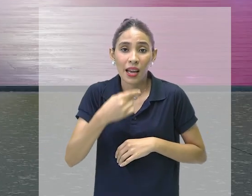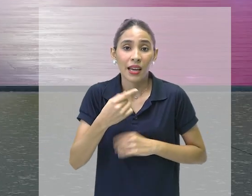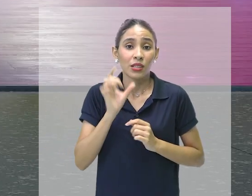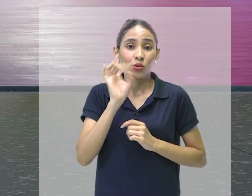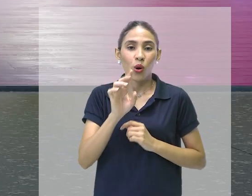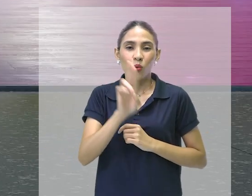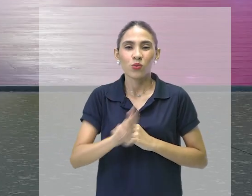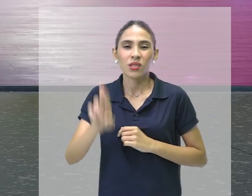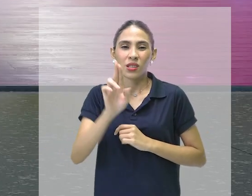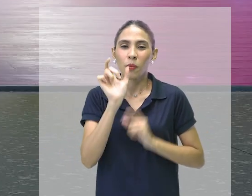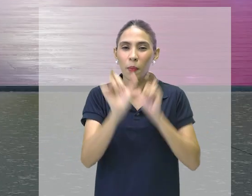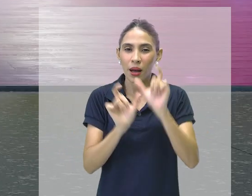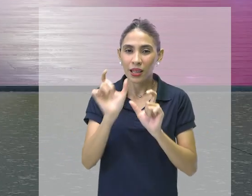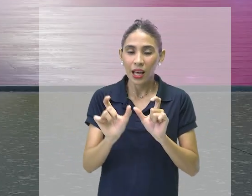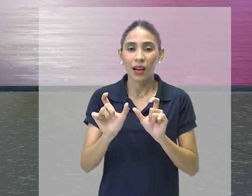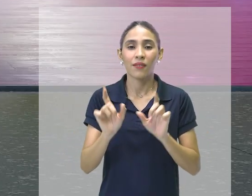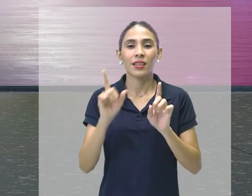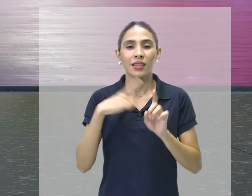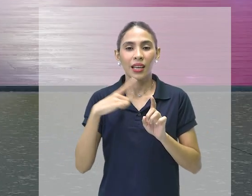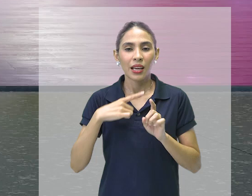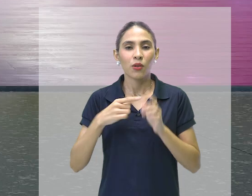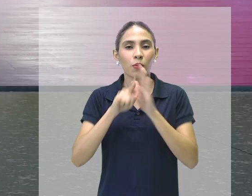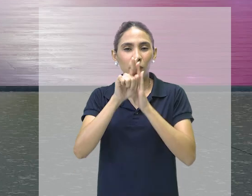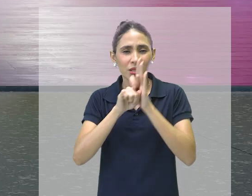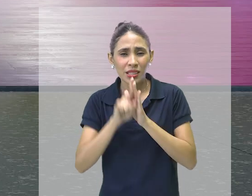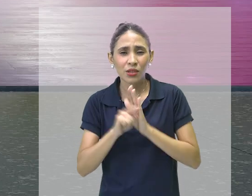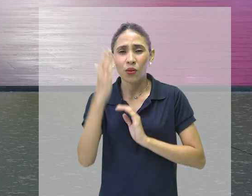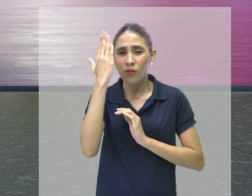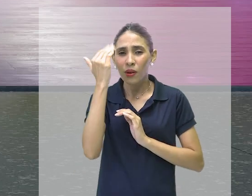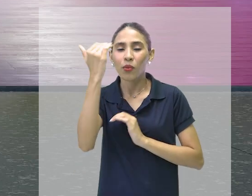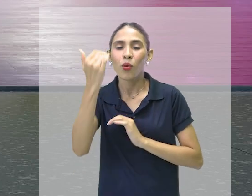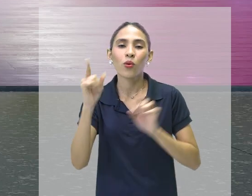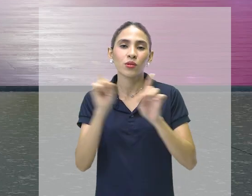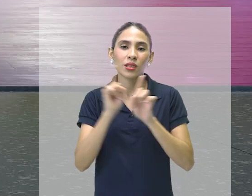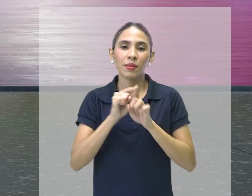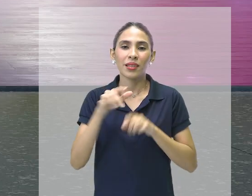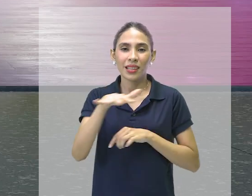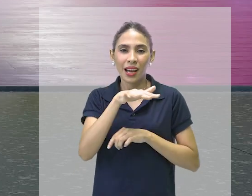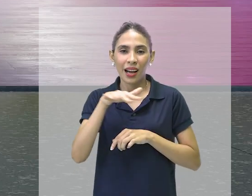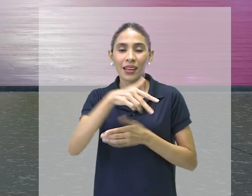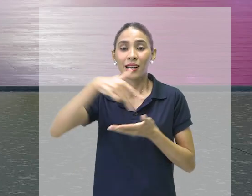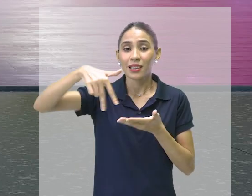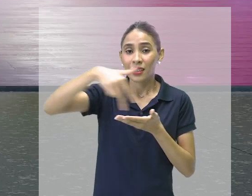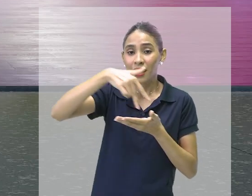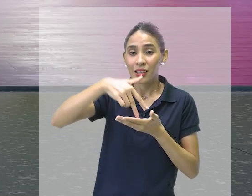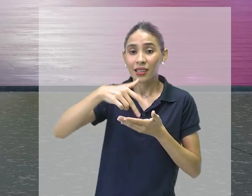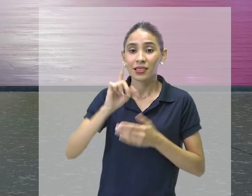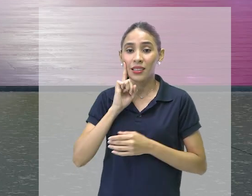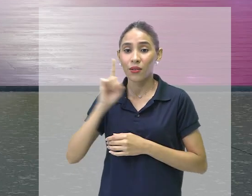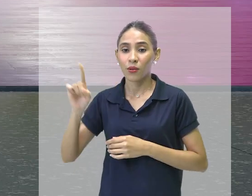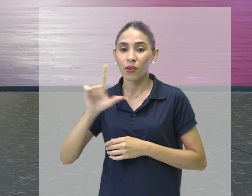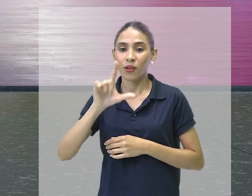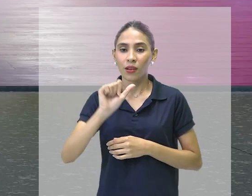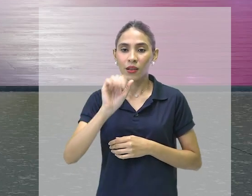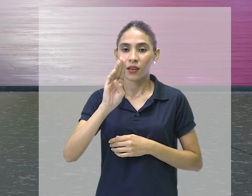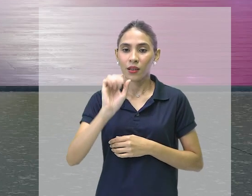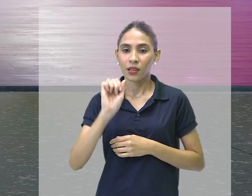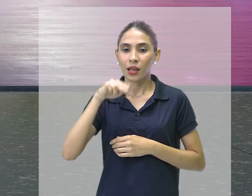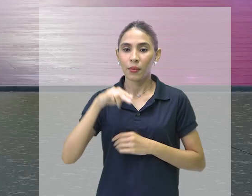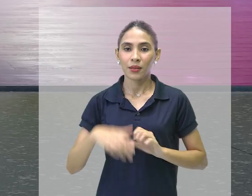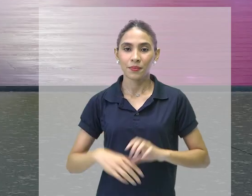não pode ser dito por palavras. E tem um estudioso famosíssimo no meio da dança, que é o